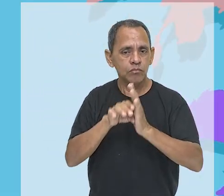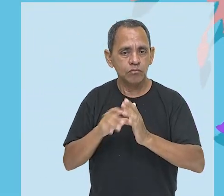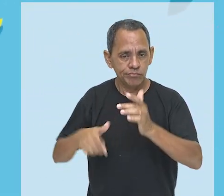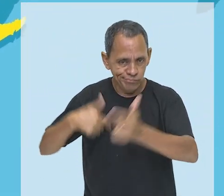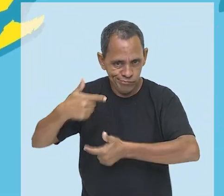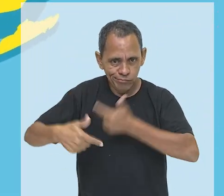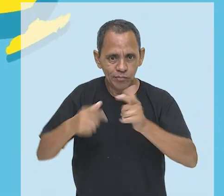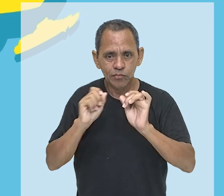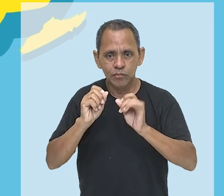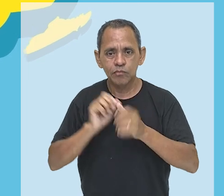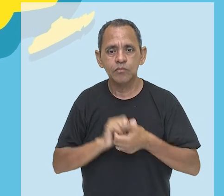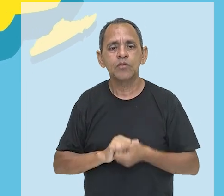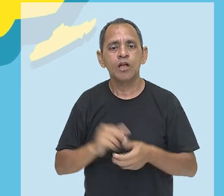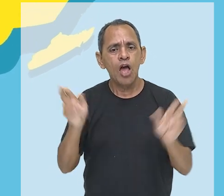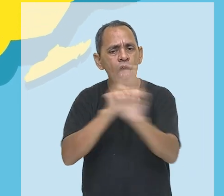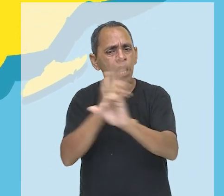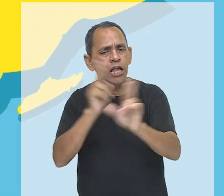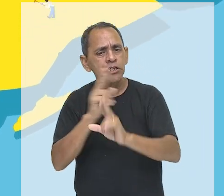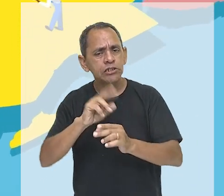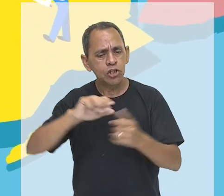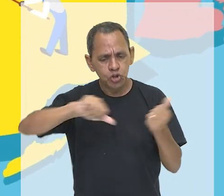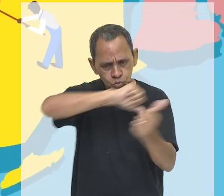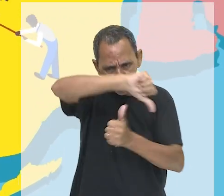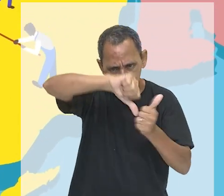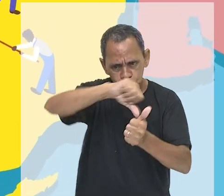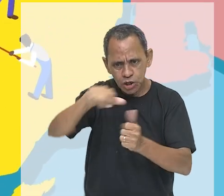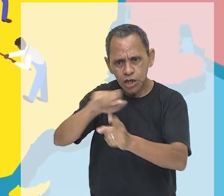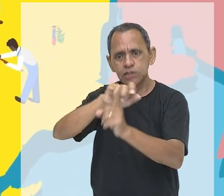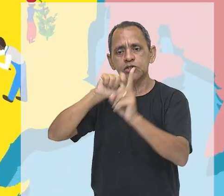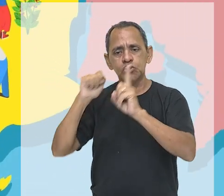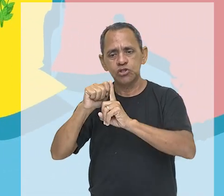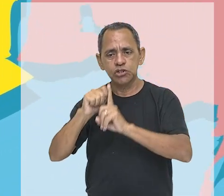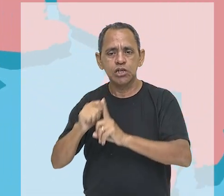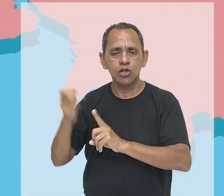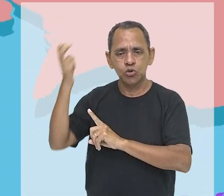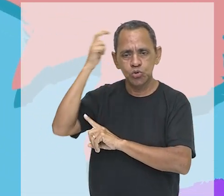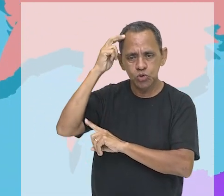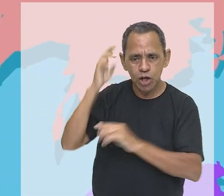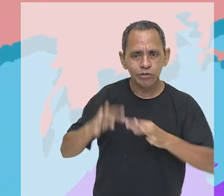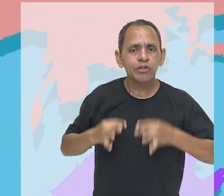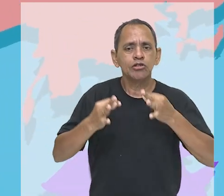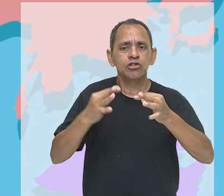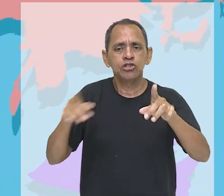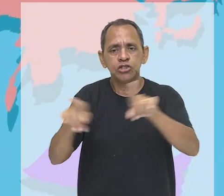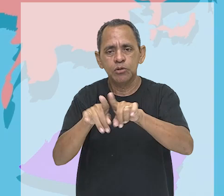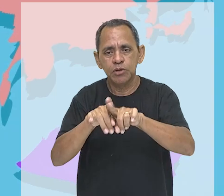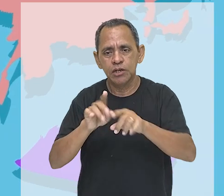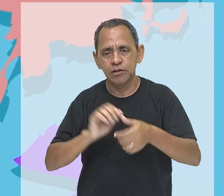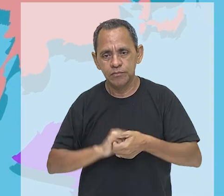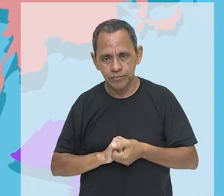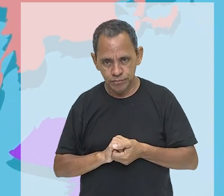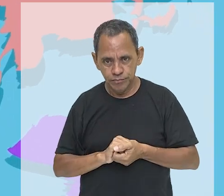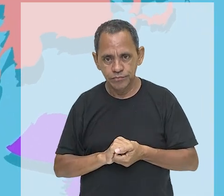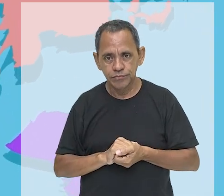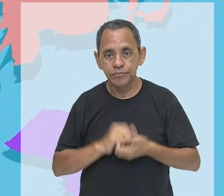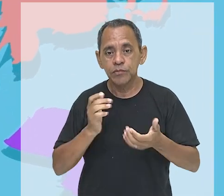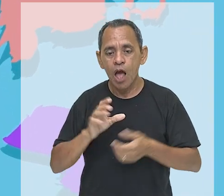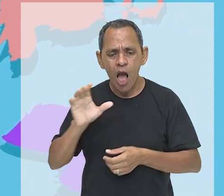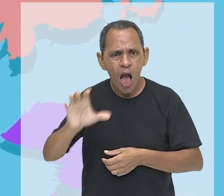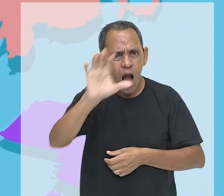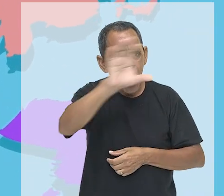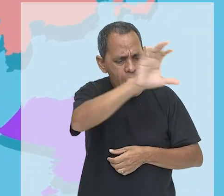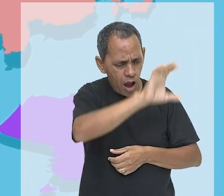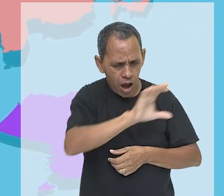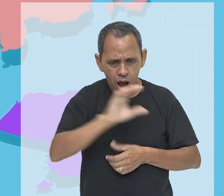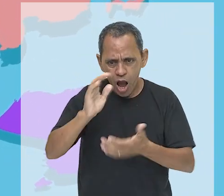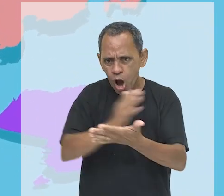é um reflexo das mudanças sociais, culturais e tecnológicas ao longo do tempo. Enquanto algumas regiões